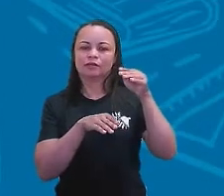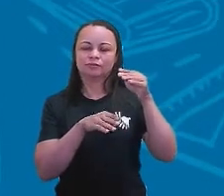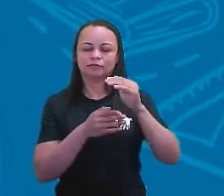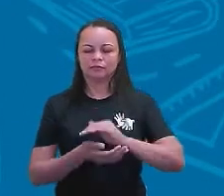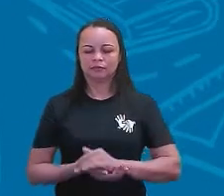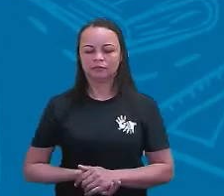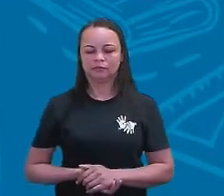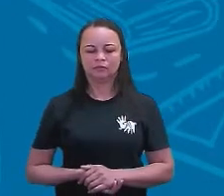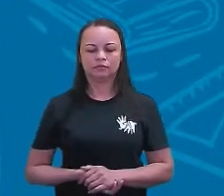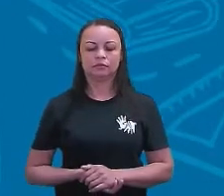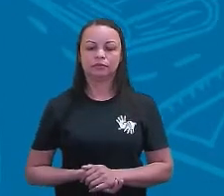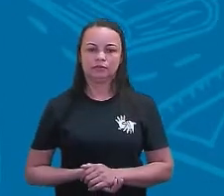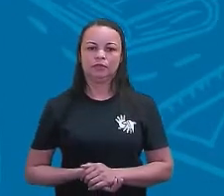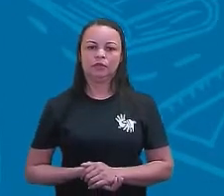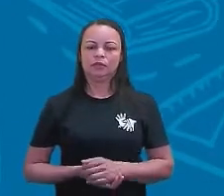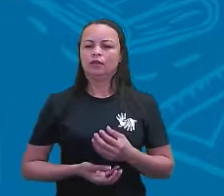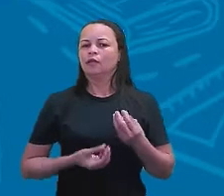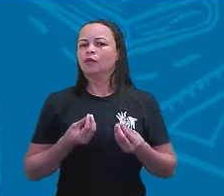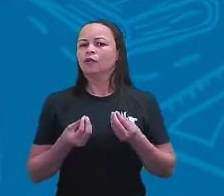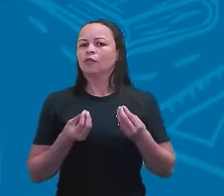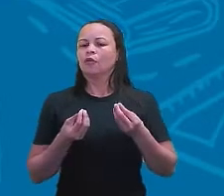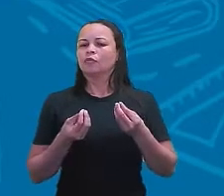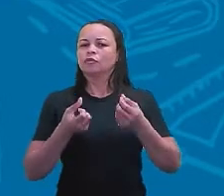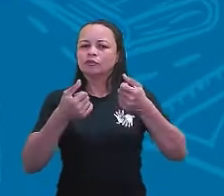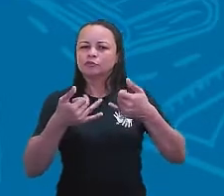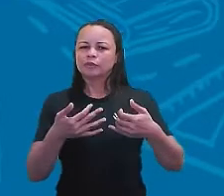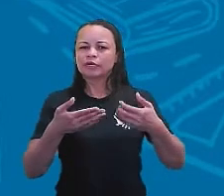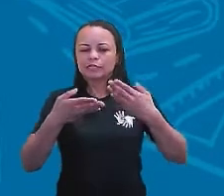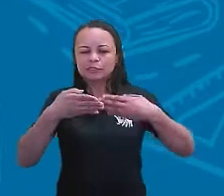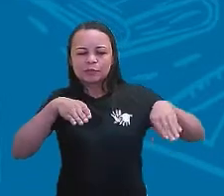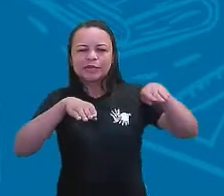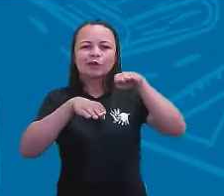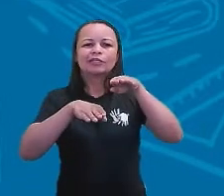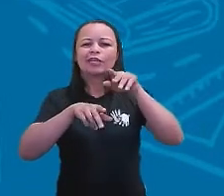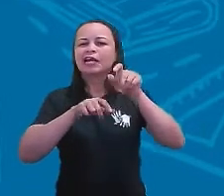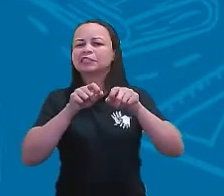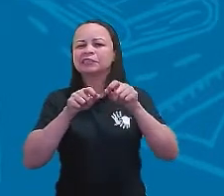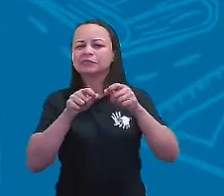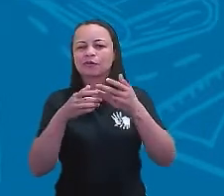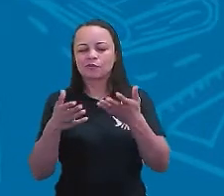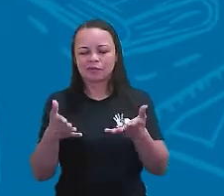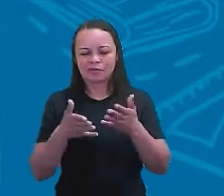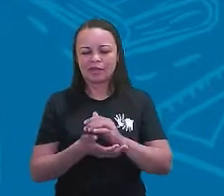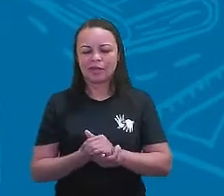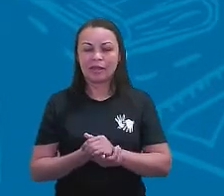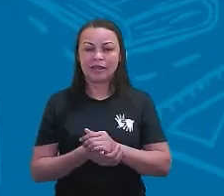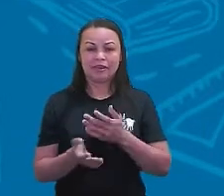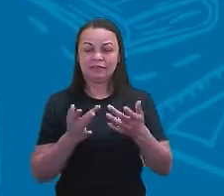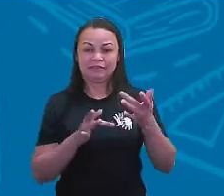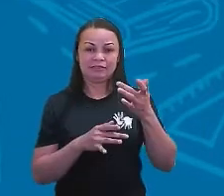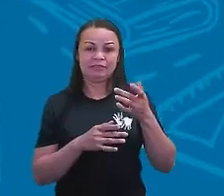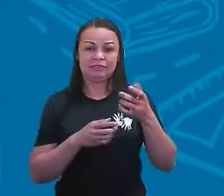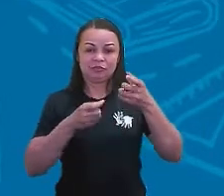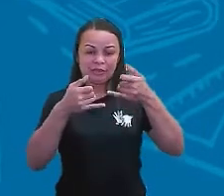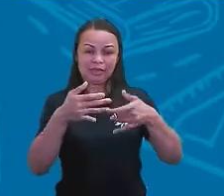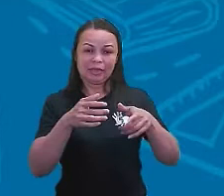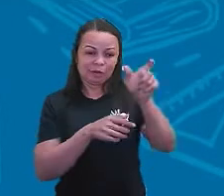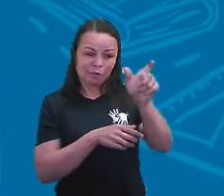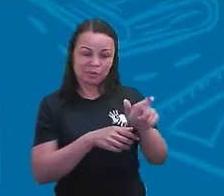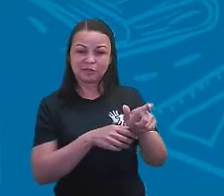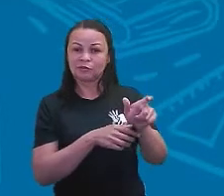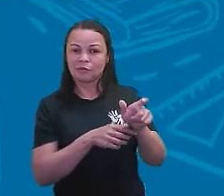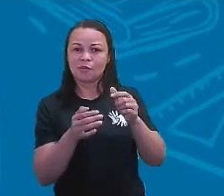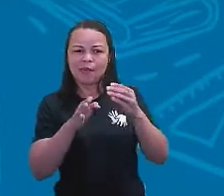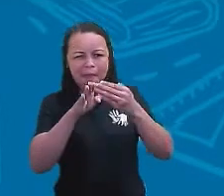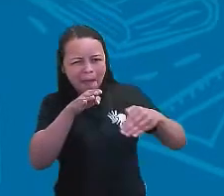superioridade. Gente, como eu falei, superioridade já está dizendo tudo. Alguém vai dizer que alguém é mais que alguém